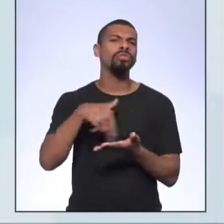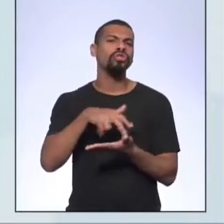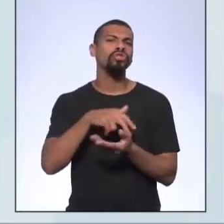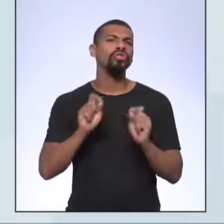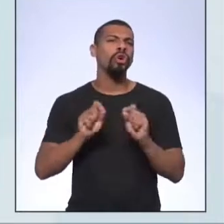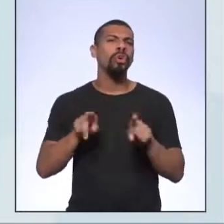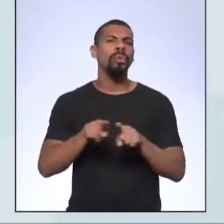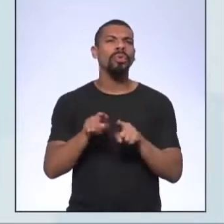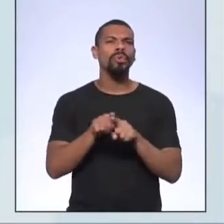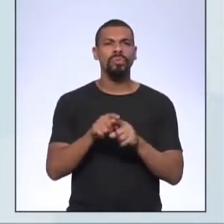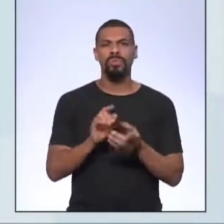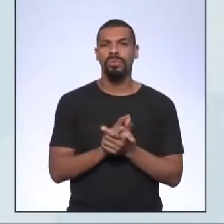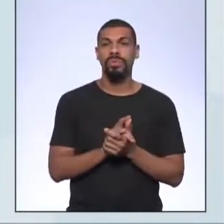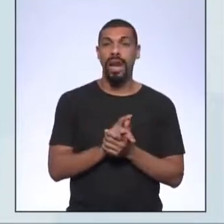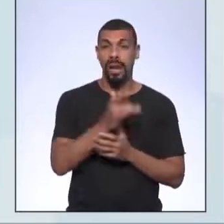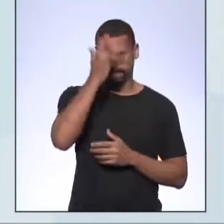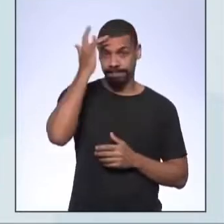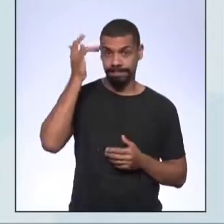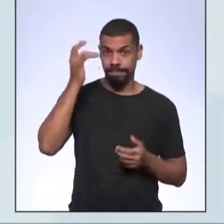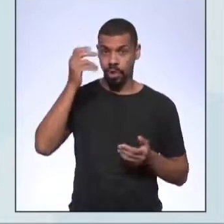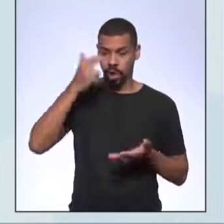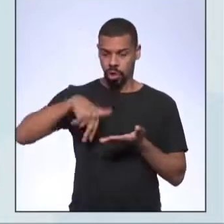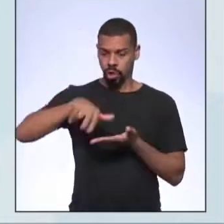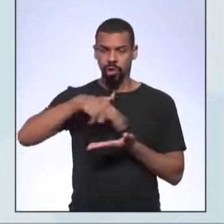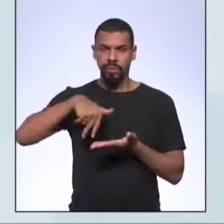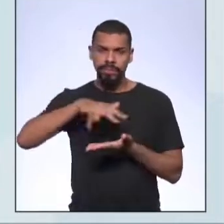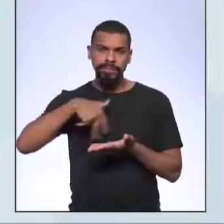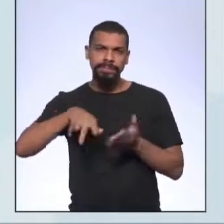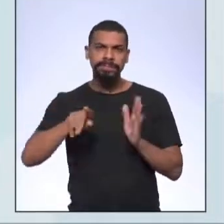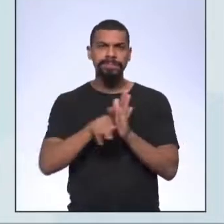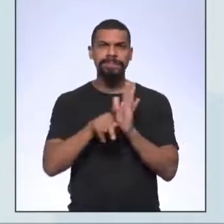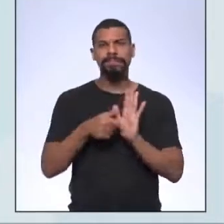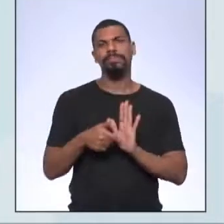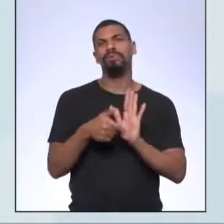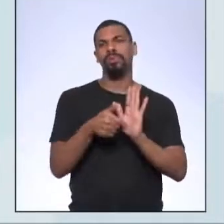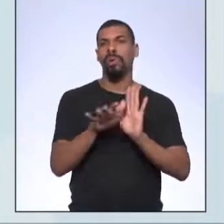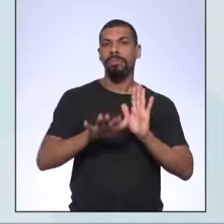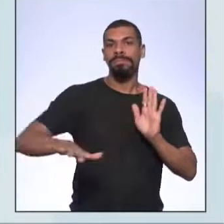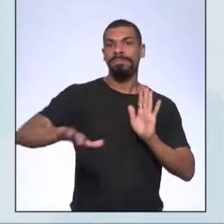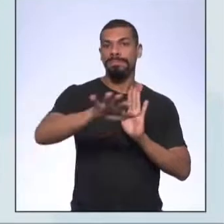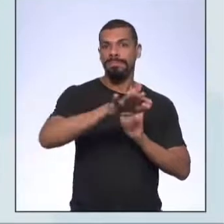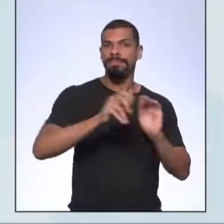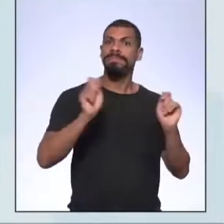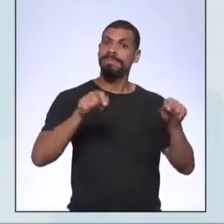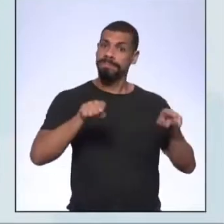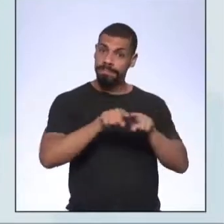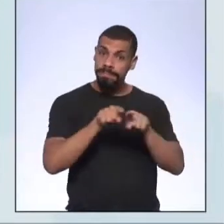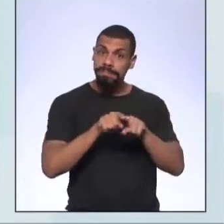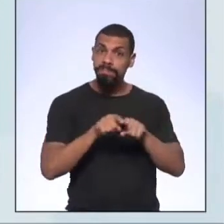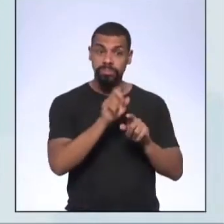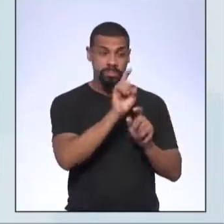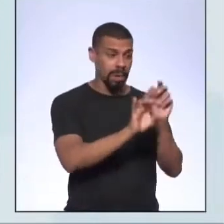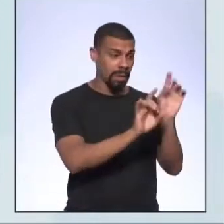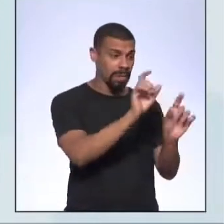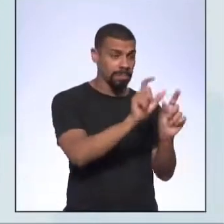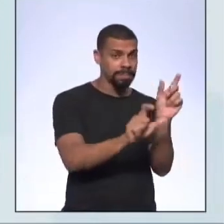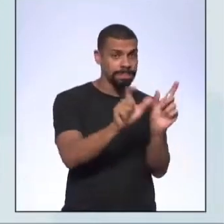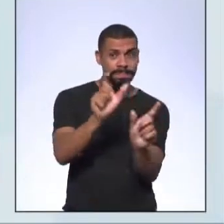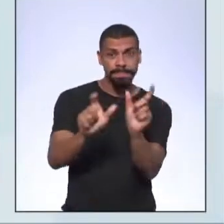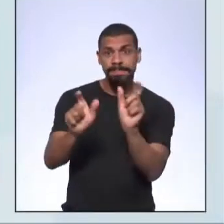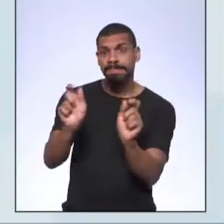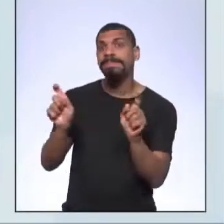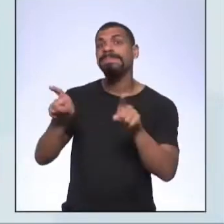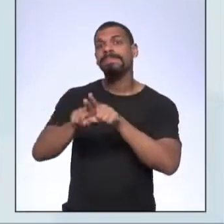eventos em que os dançarinos eles mostram sua arte para um público os eventos ficam conhecidos também por reunir diversas atrações